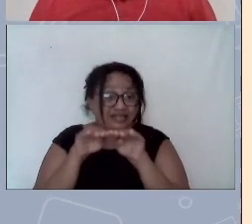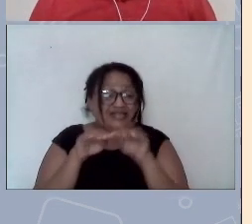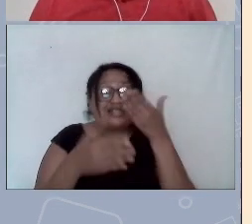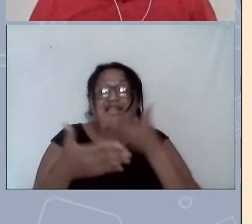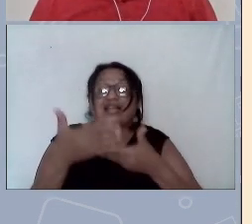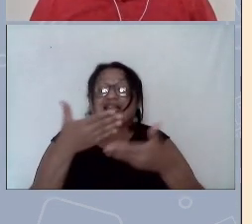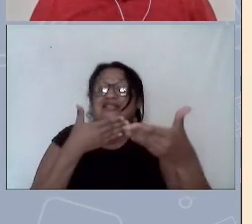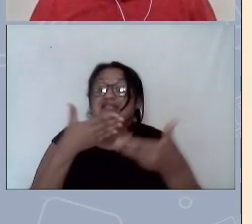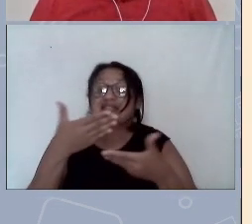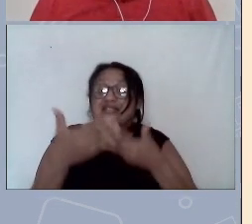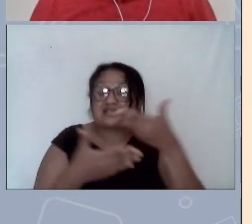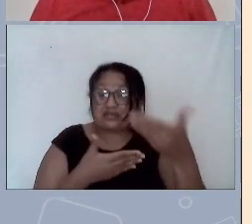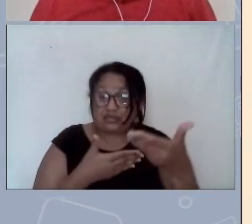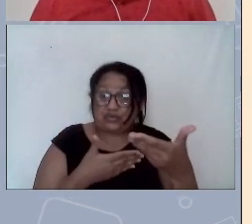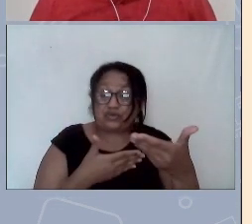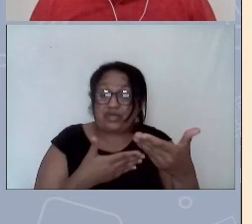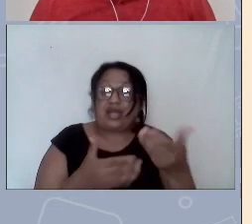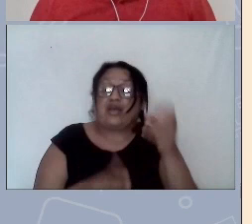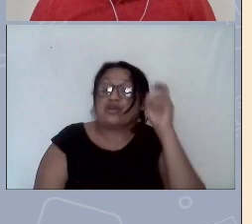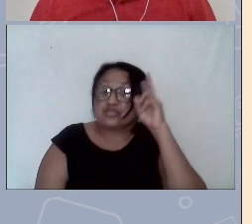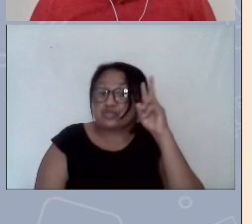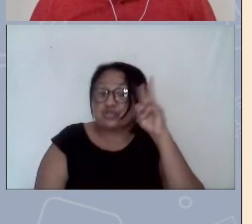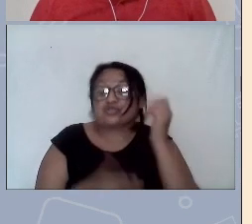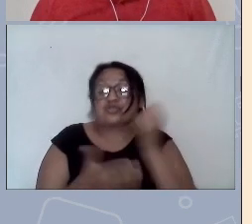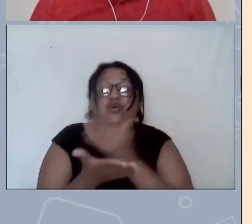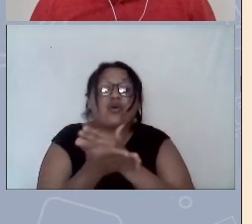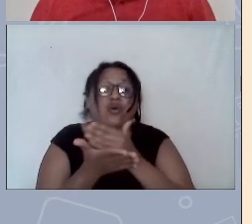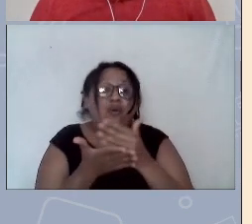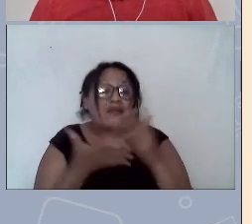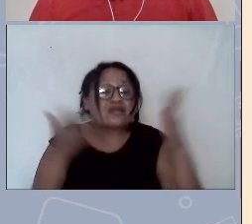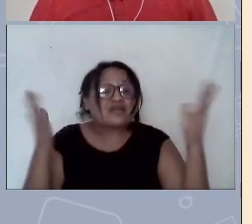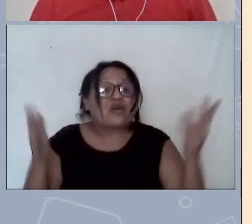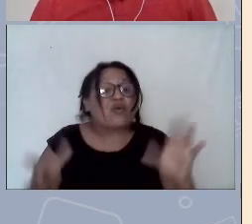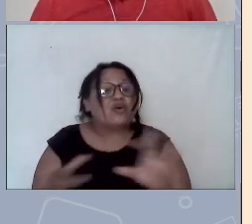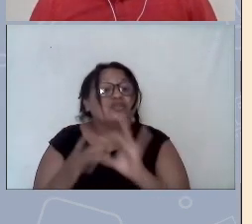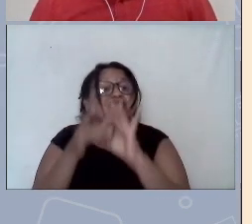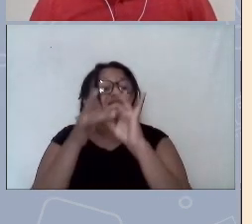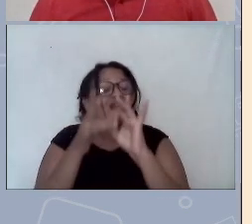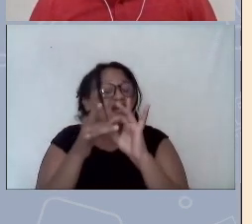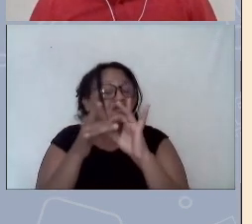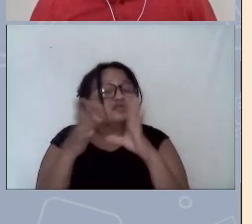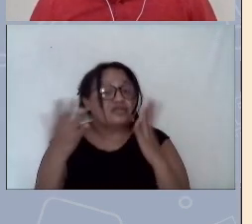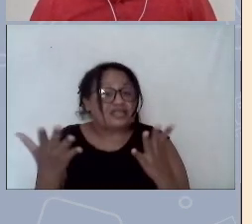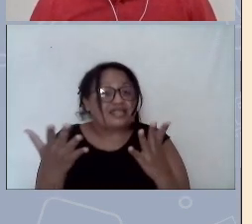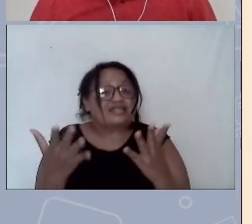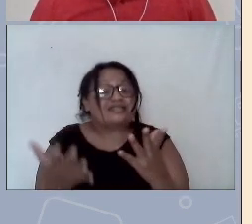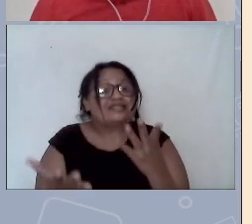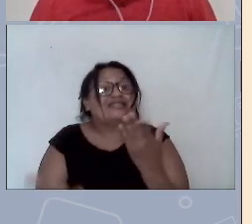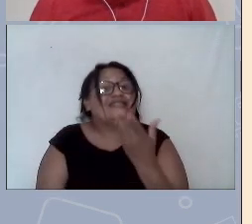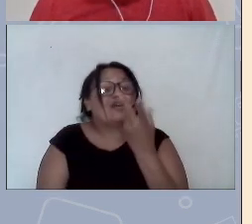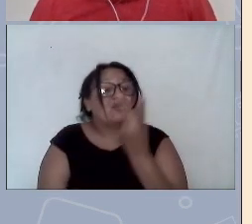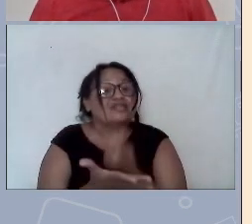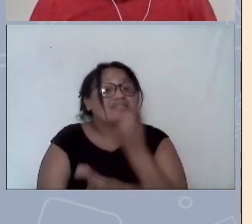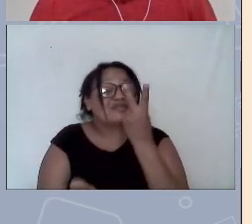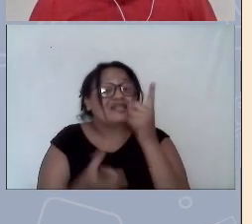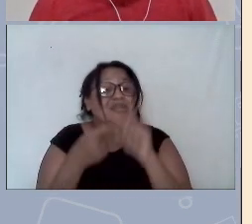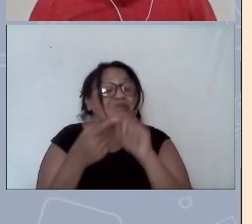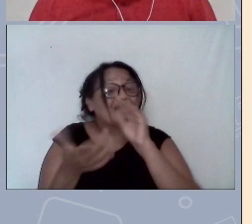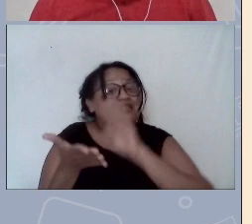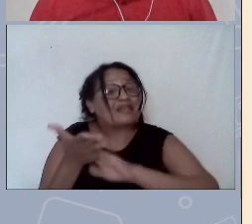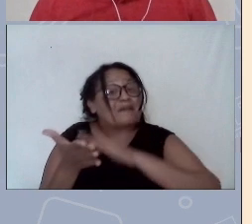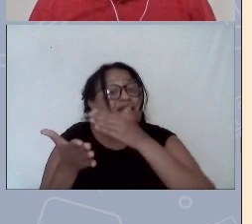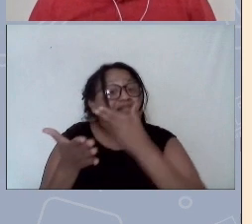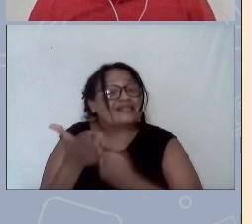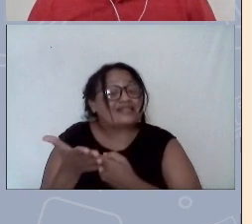o historiador começa com uma relação provisória de fatos e uma interpretação também provisória a